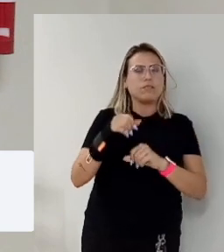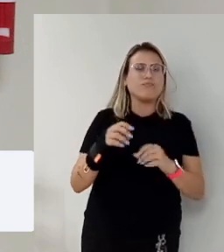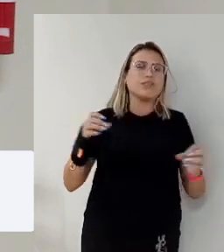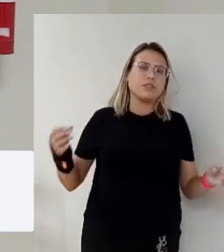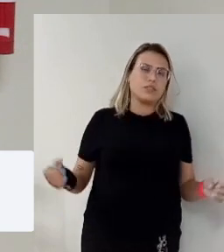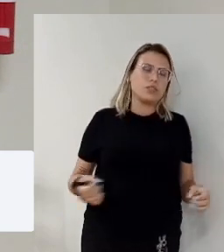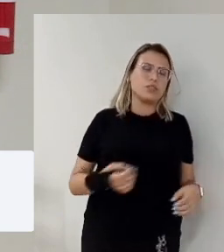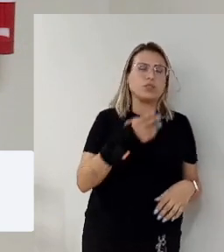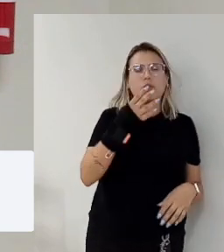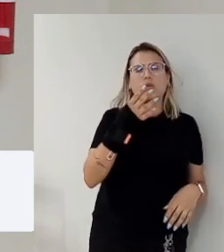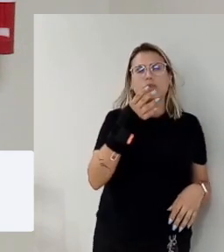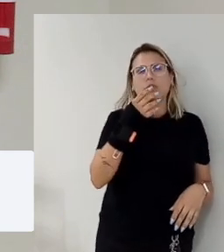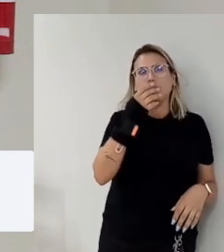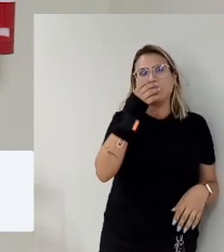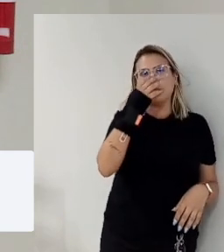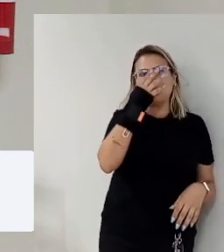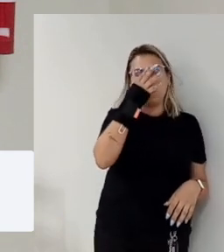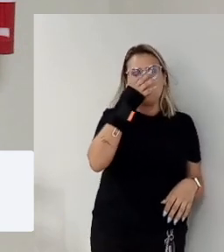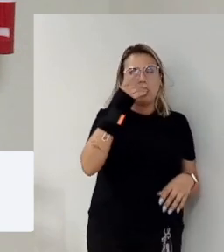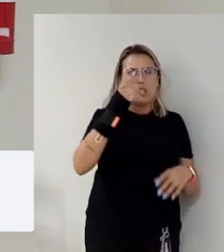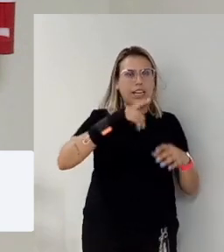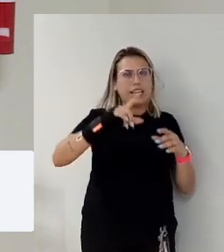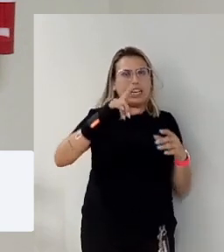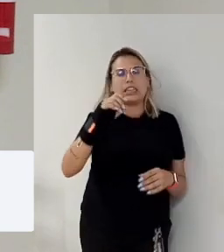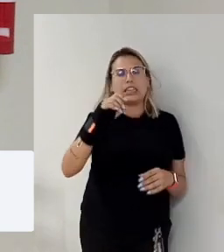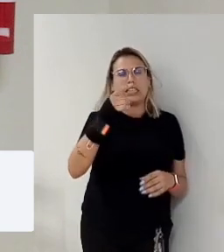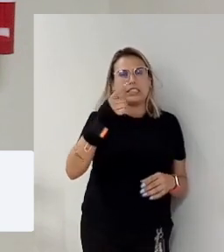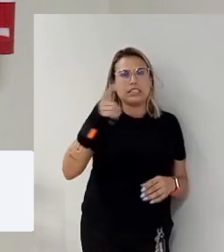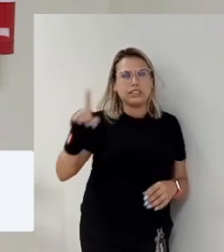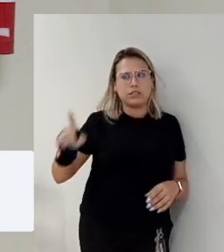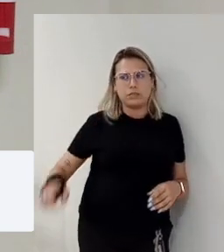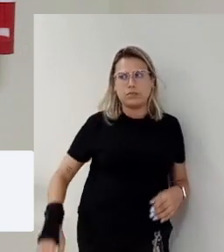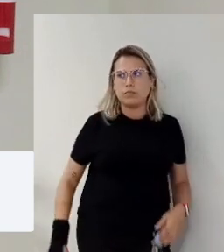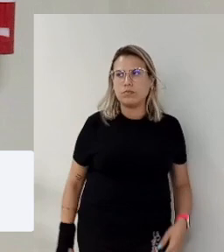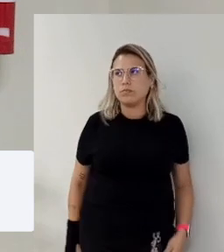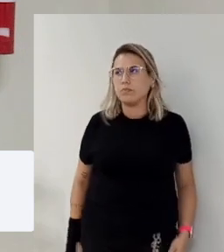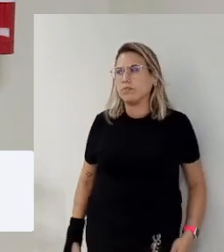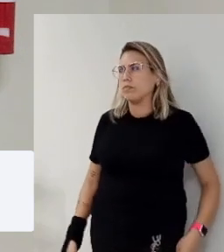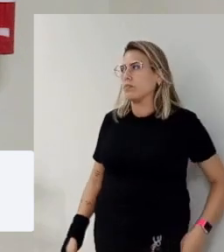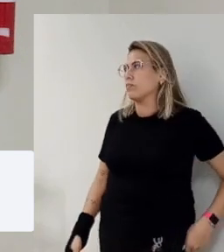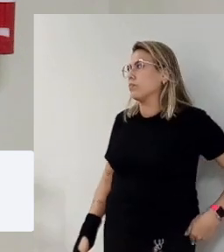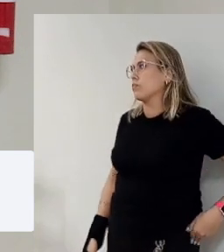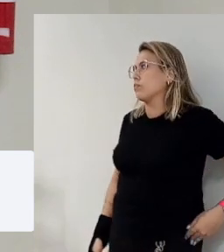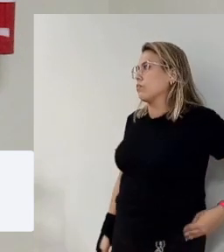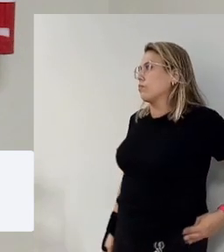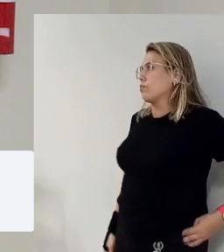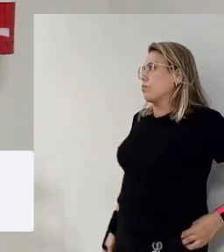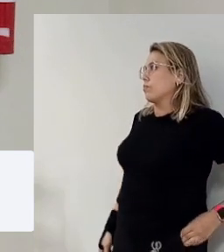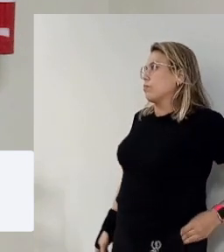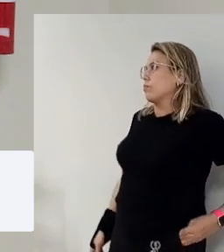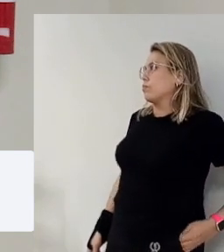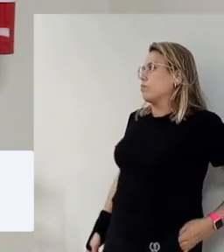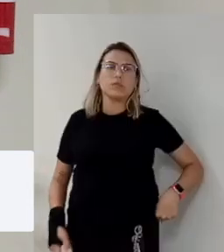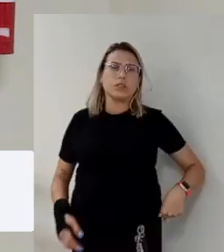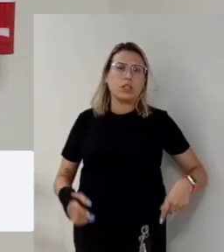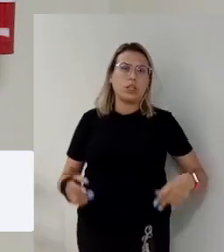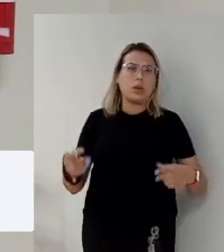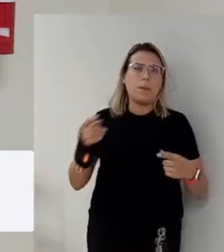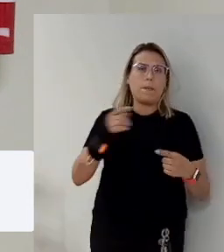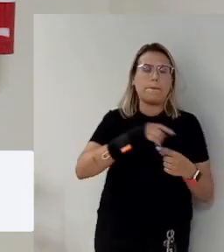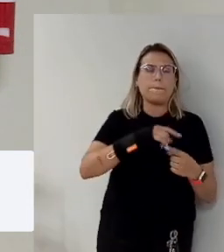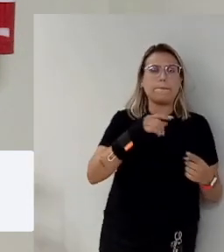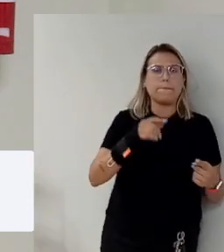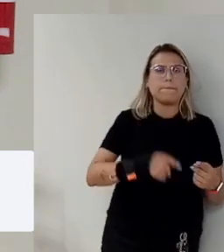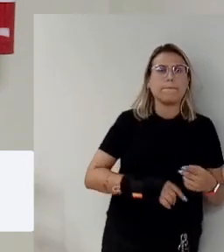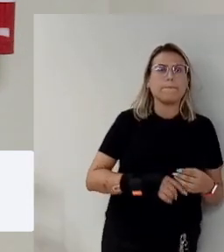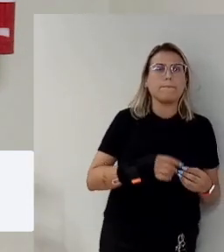novamente né Essa licitação em relação à distribuição da semente né ela já deu início